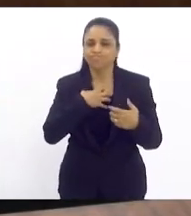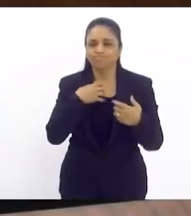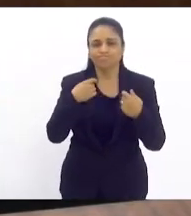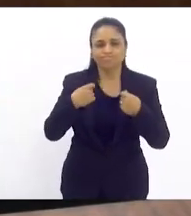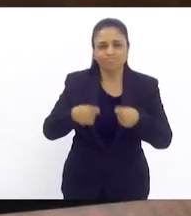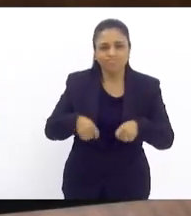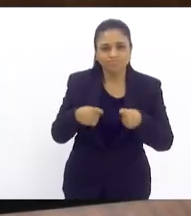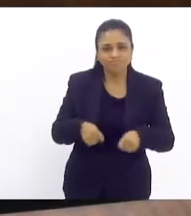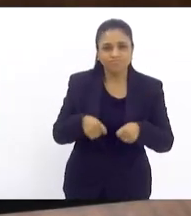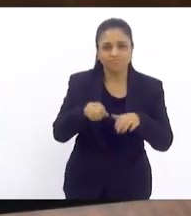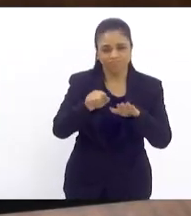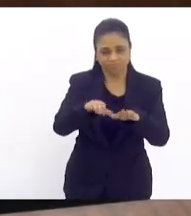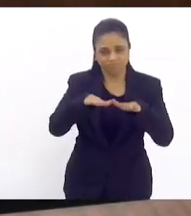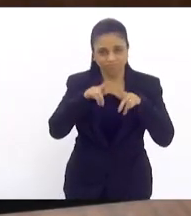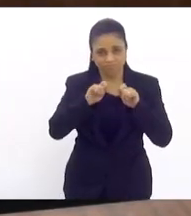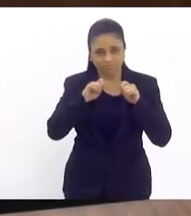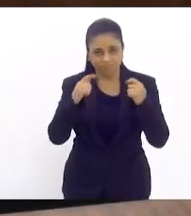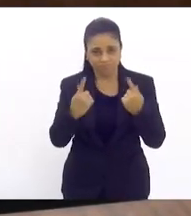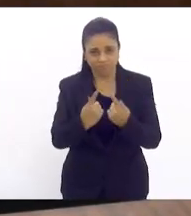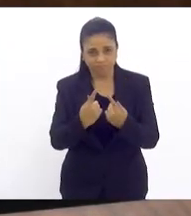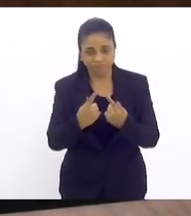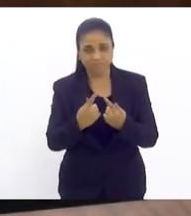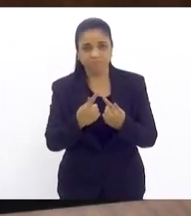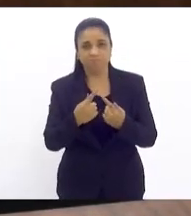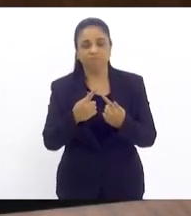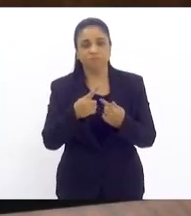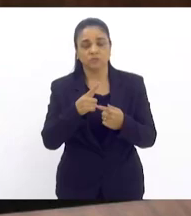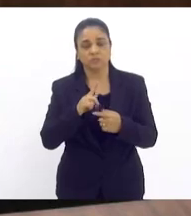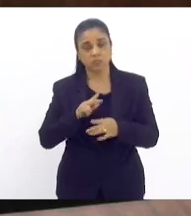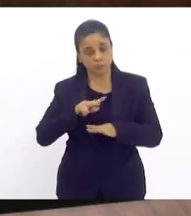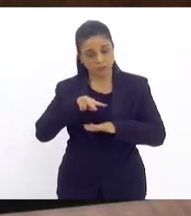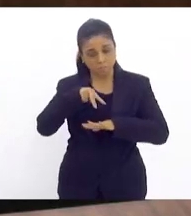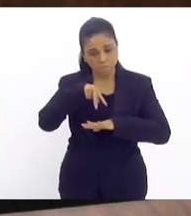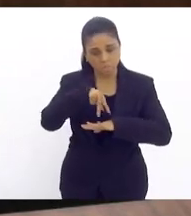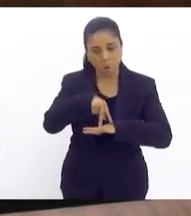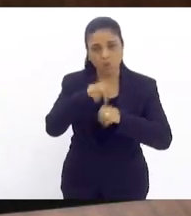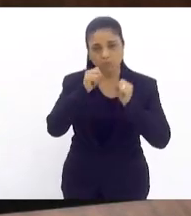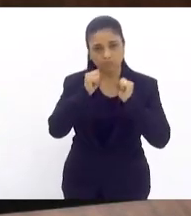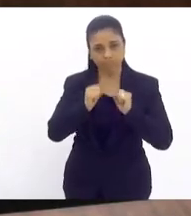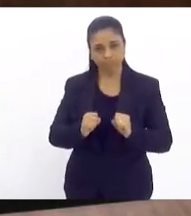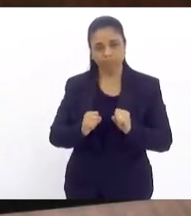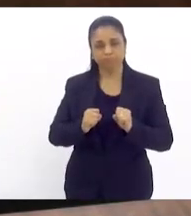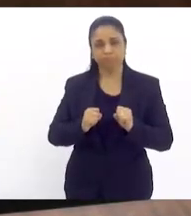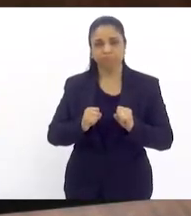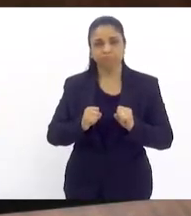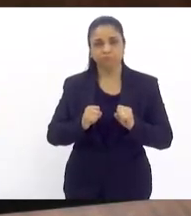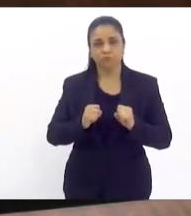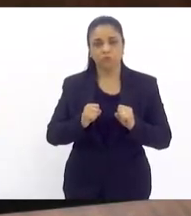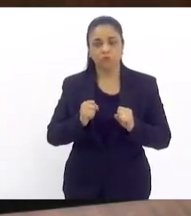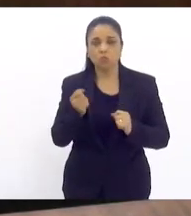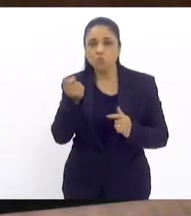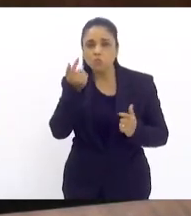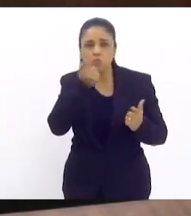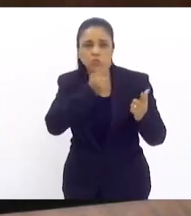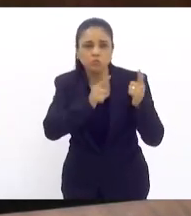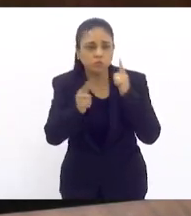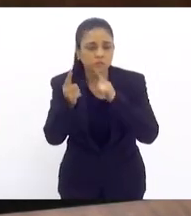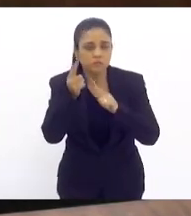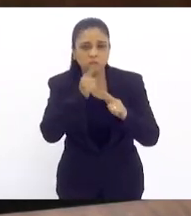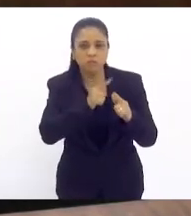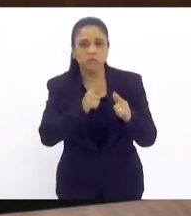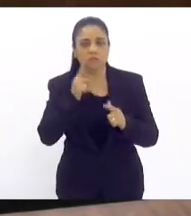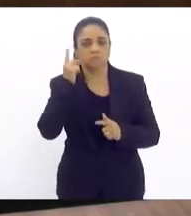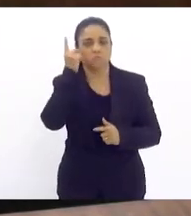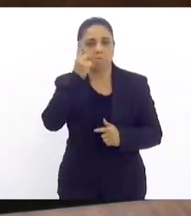desse empoderamento e sim um bom empoderamento deputado consegui qualquer coisa sendo